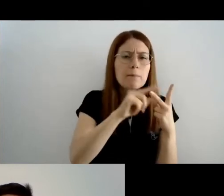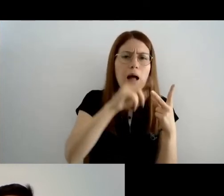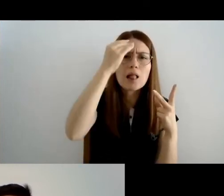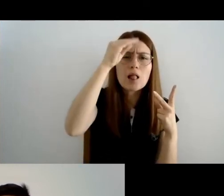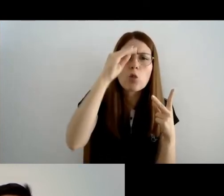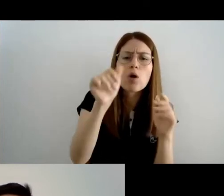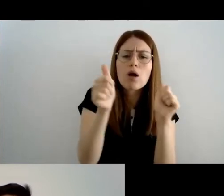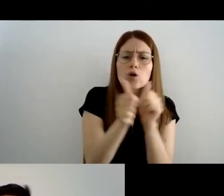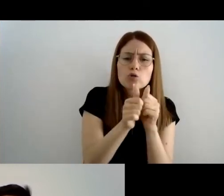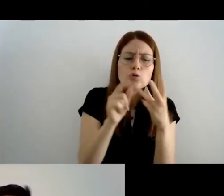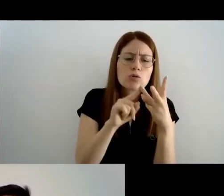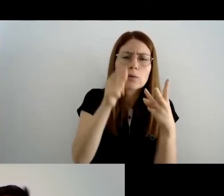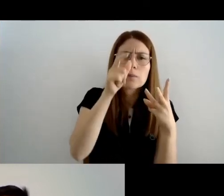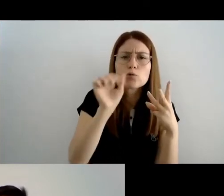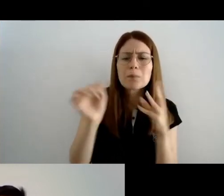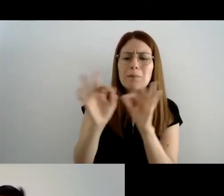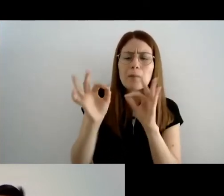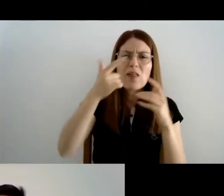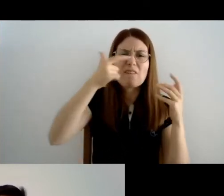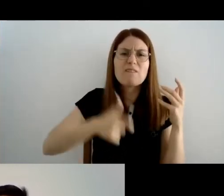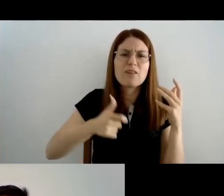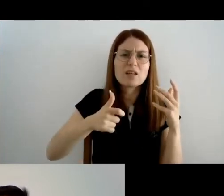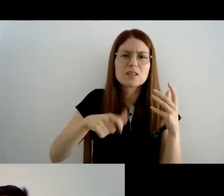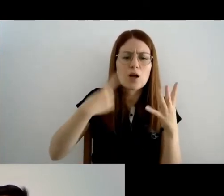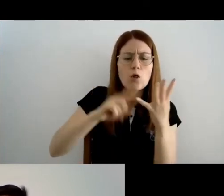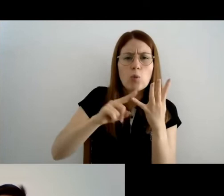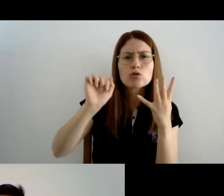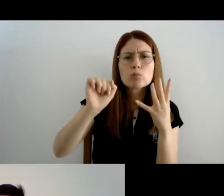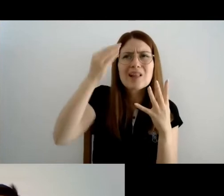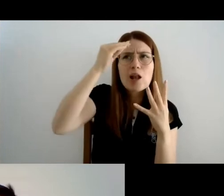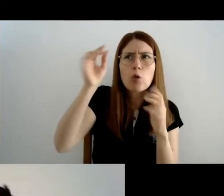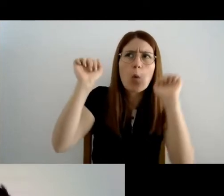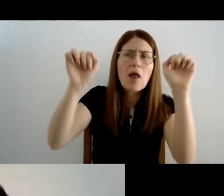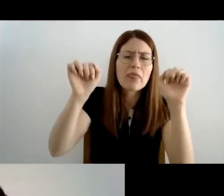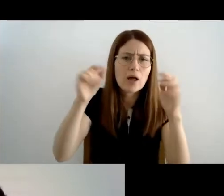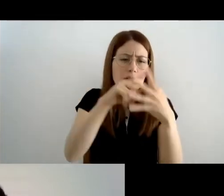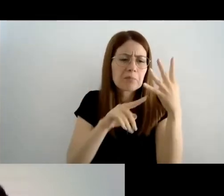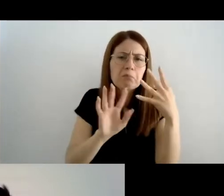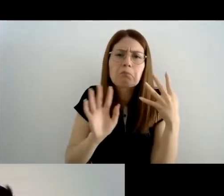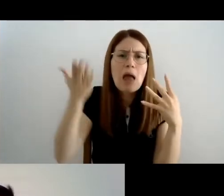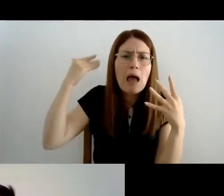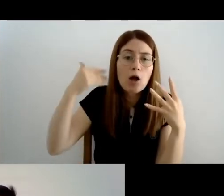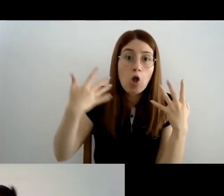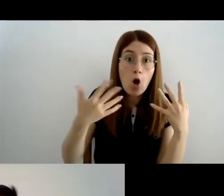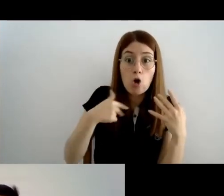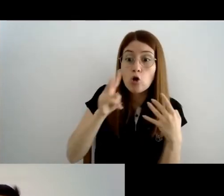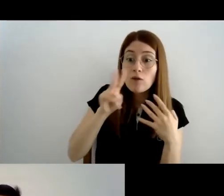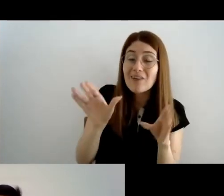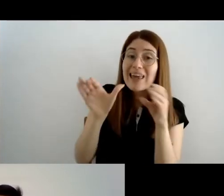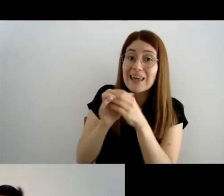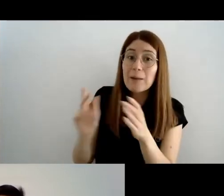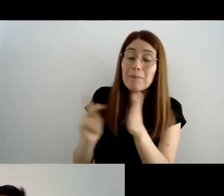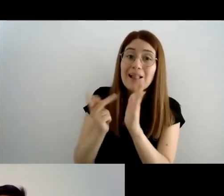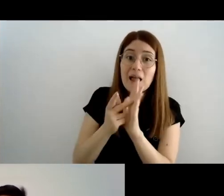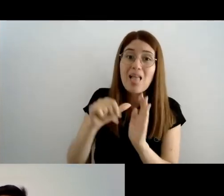vezes, e quando havia espaço estava lá um treinador de guarda-redes. Neste momento nós olhamos para a constituição de uma equipa técnica e é normal